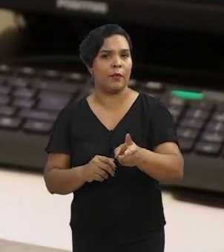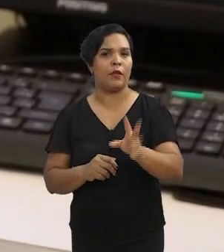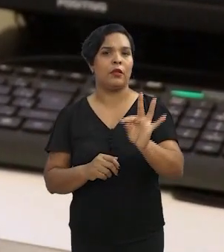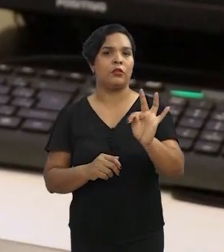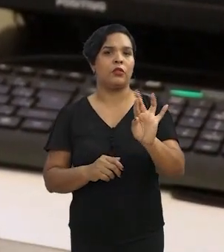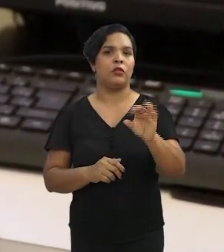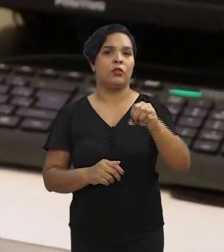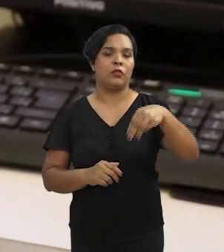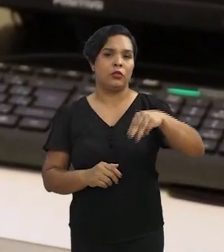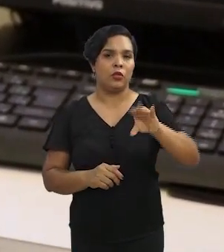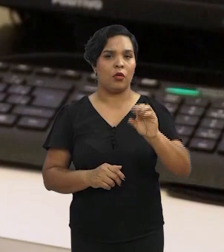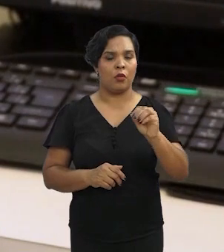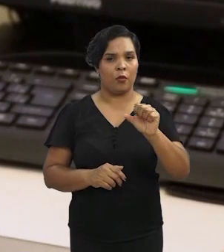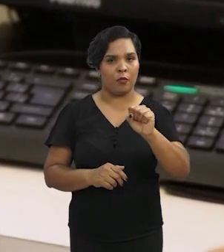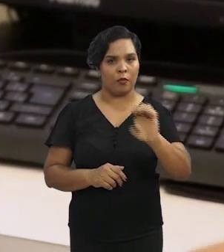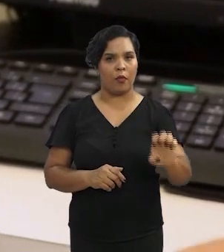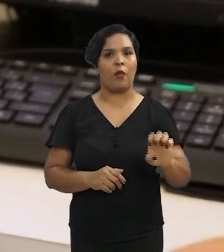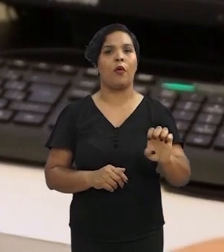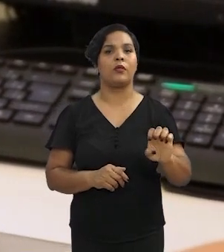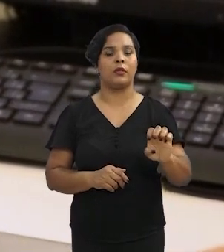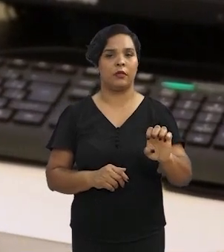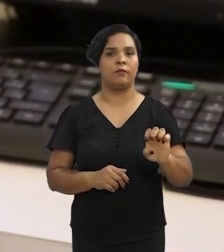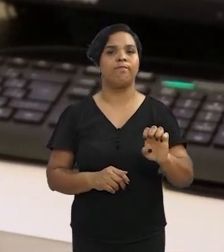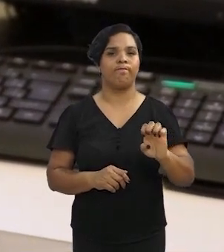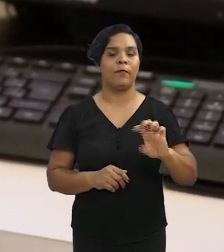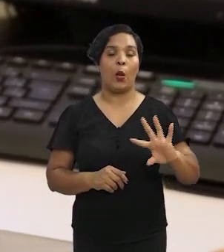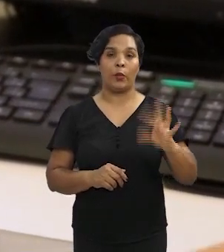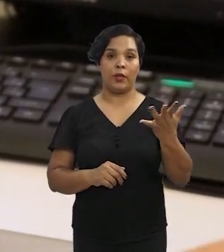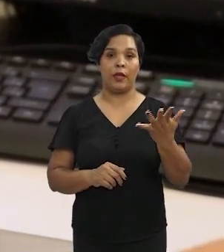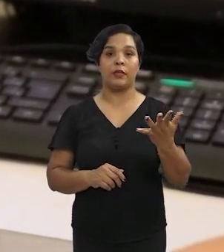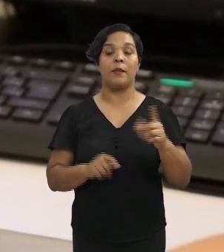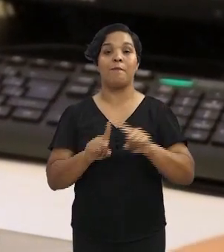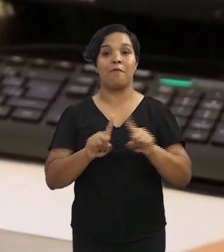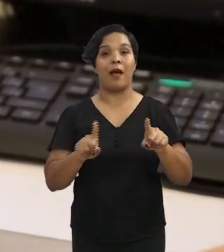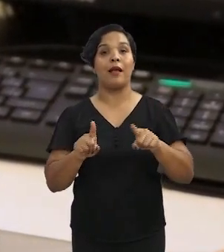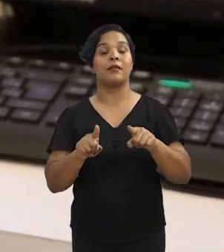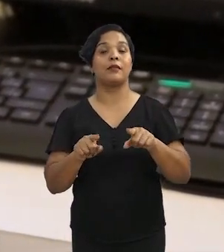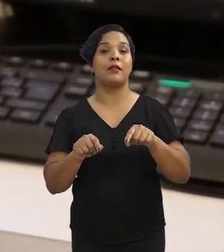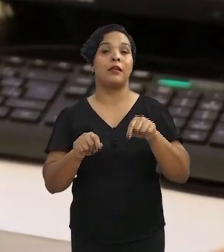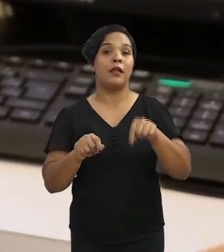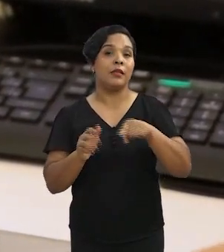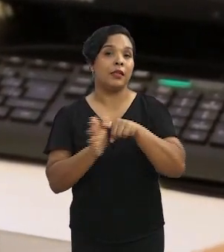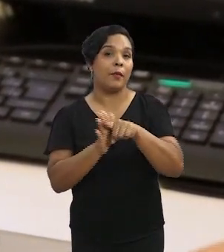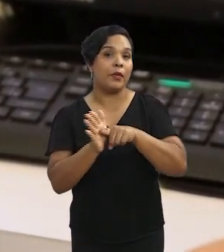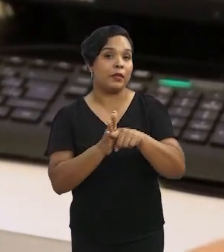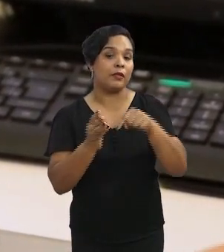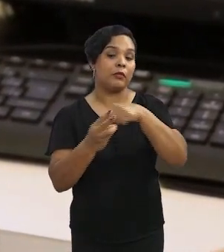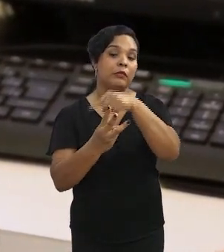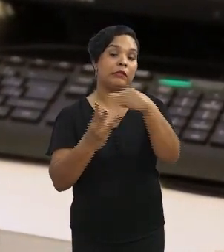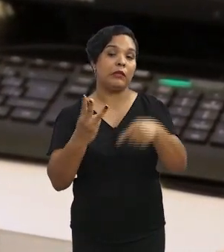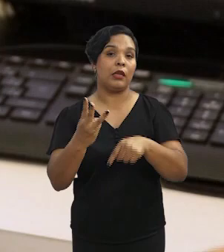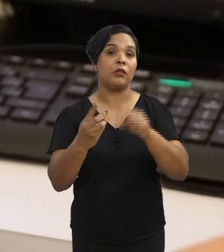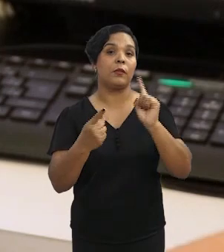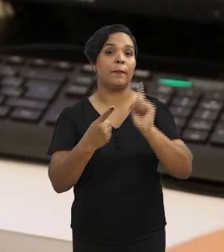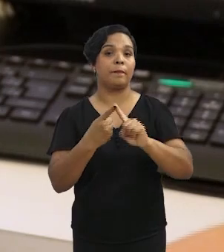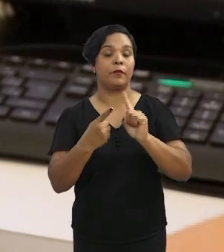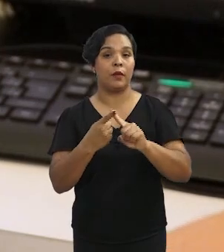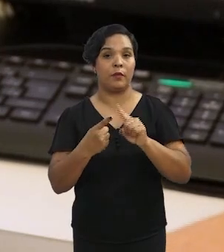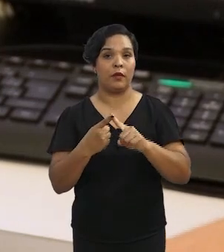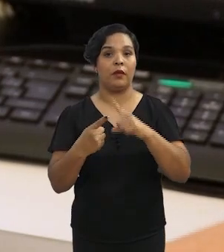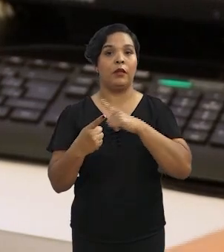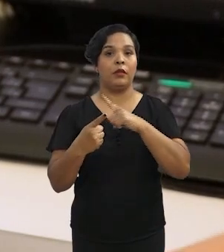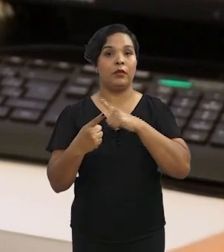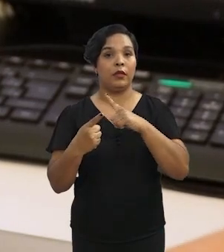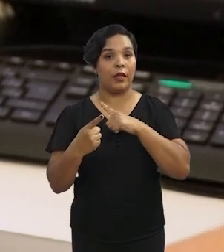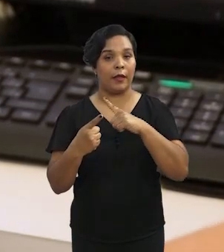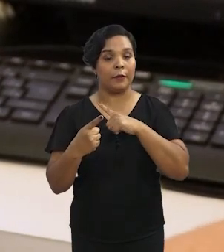o dedímero acima de 3.000, como preditor de trombose. Mas essa pesquisa ela vem trazer 3 achados importantes. Primeiro,